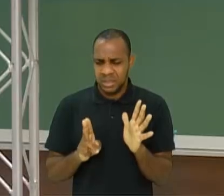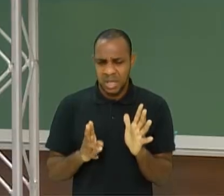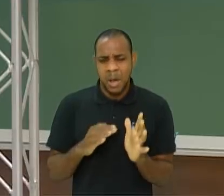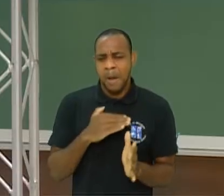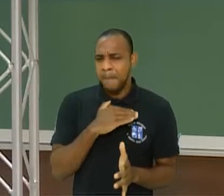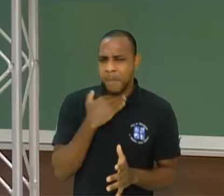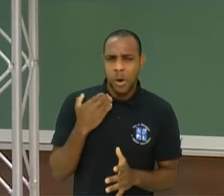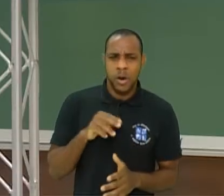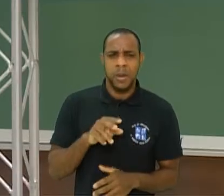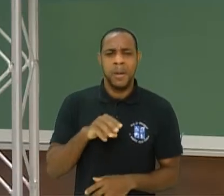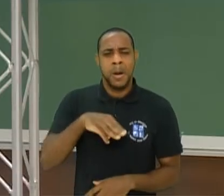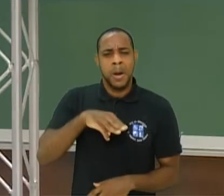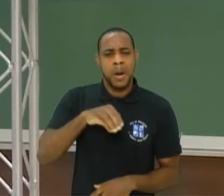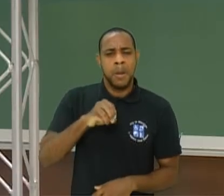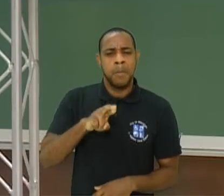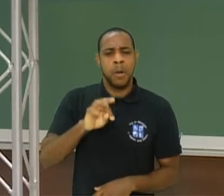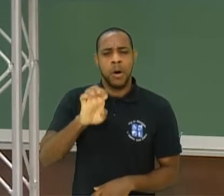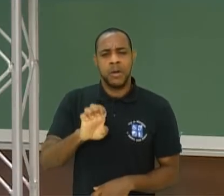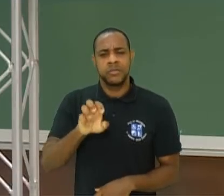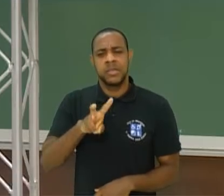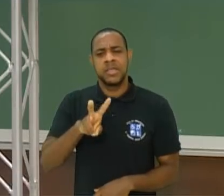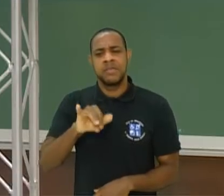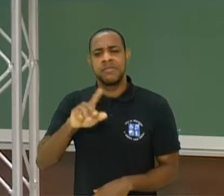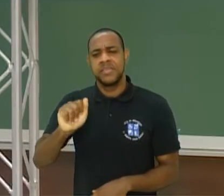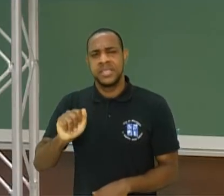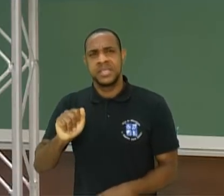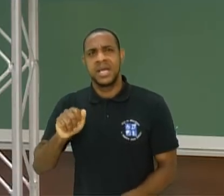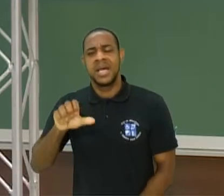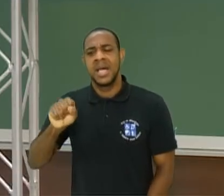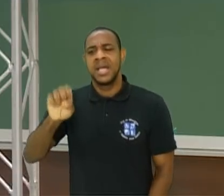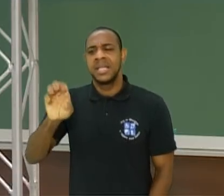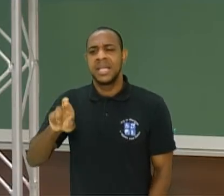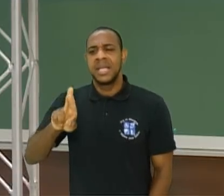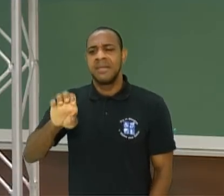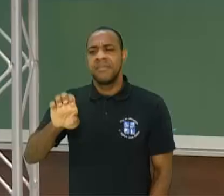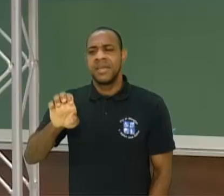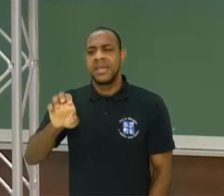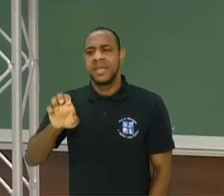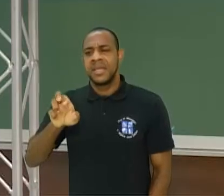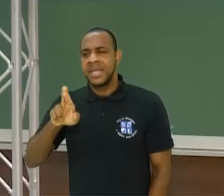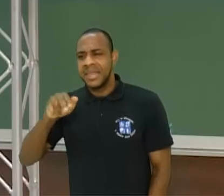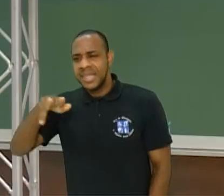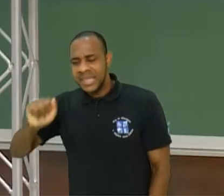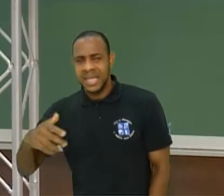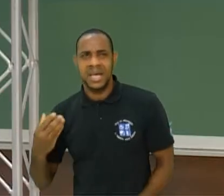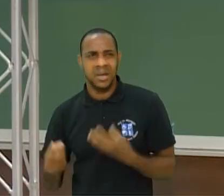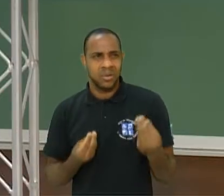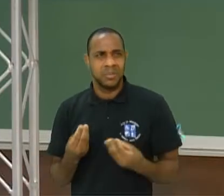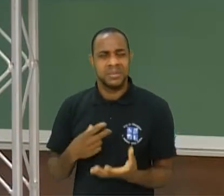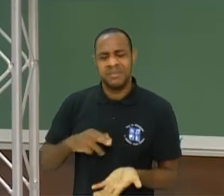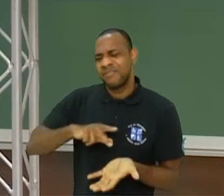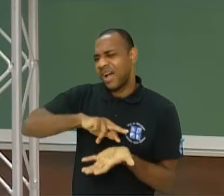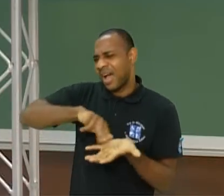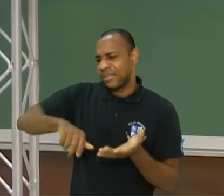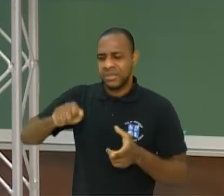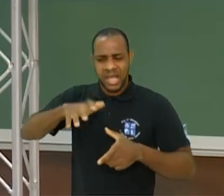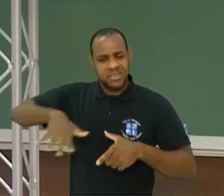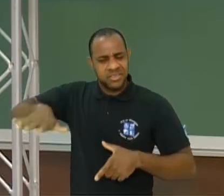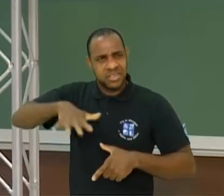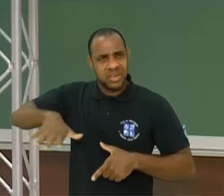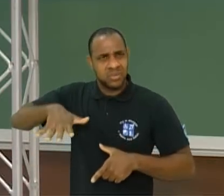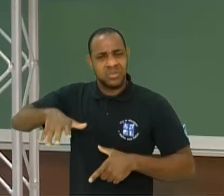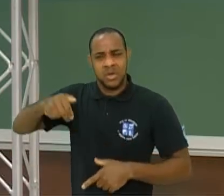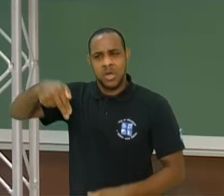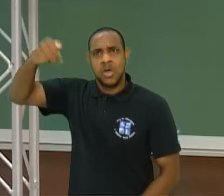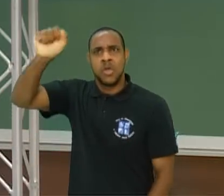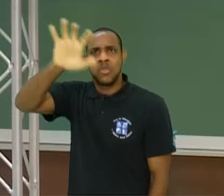ele fala, né, dos tantos severinos que existem por aí, né, que ele fala da região do Nordeste.